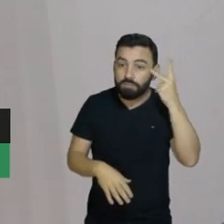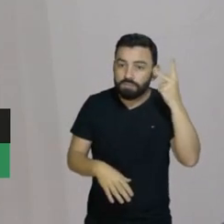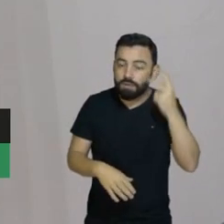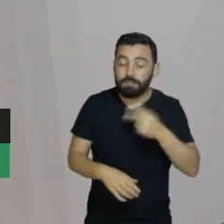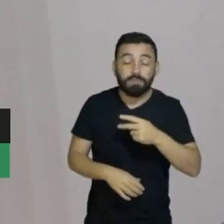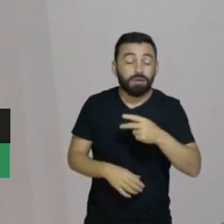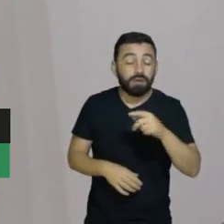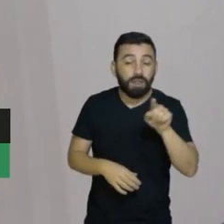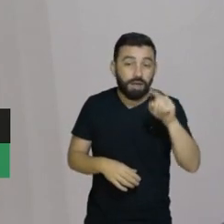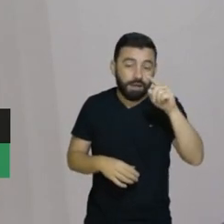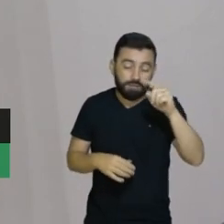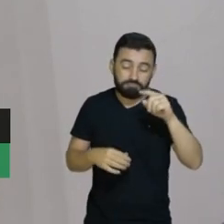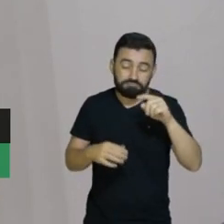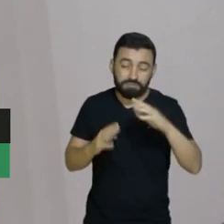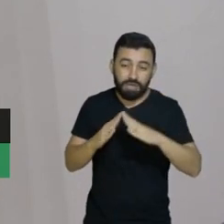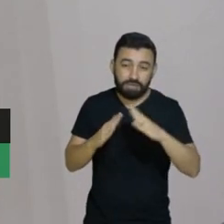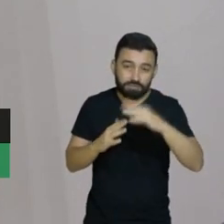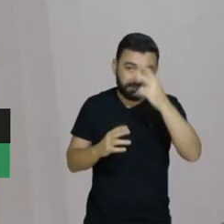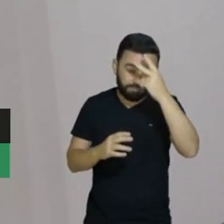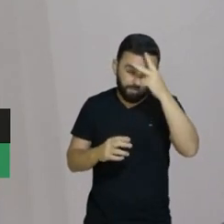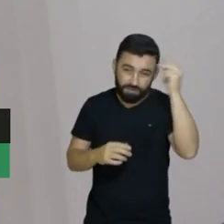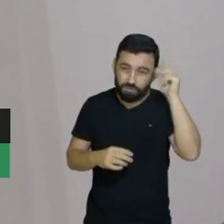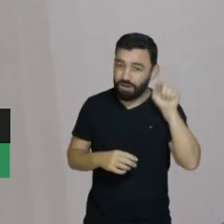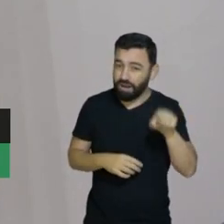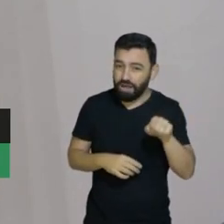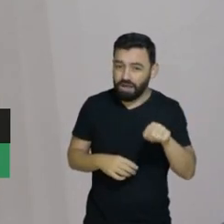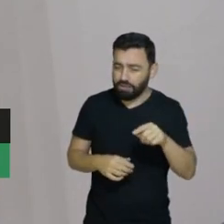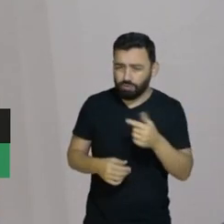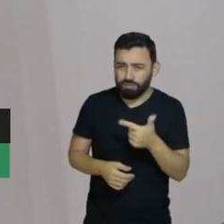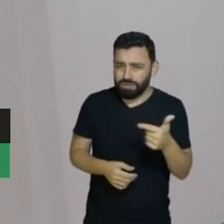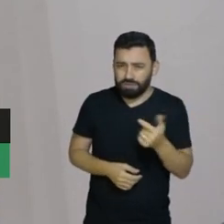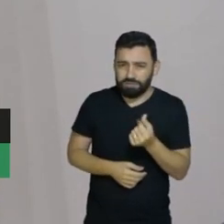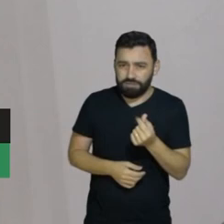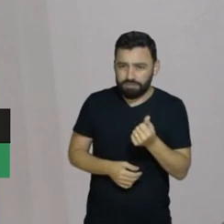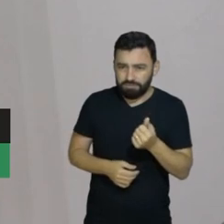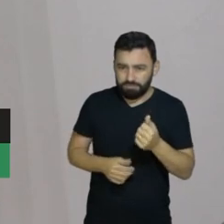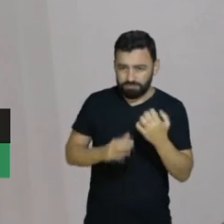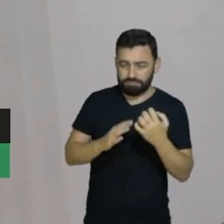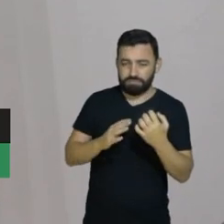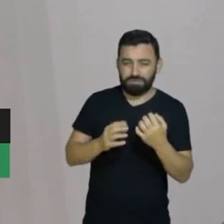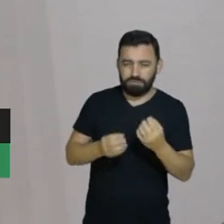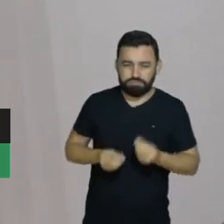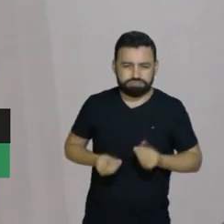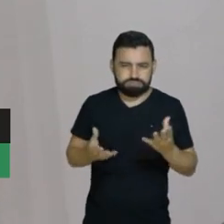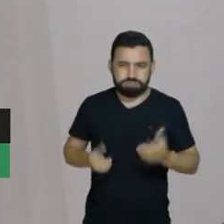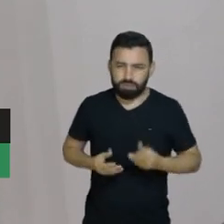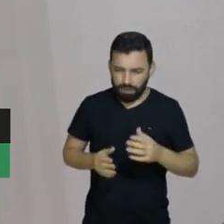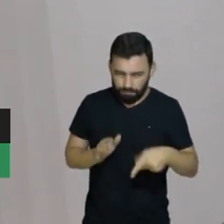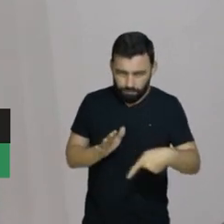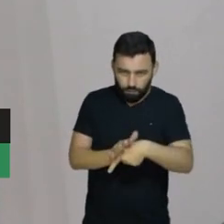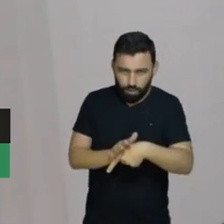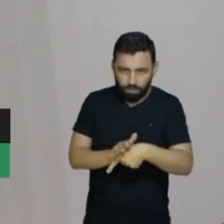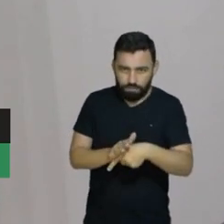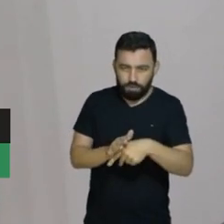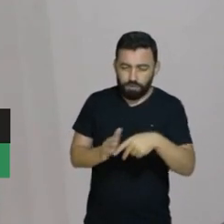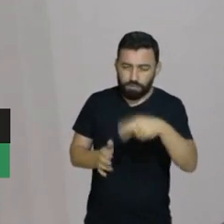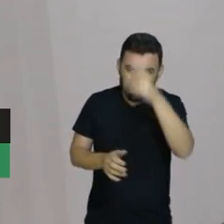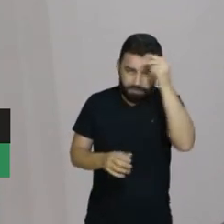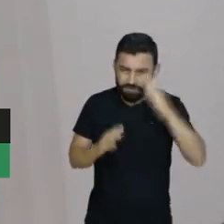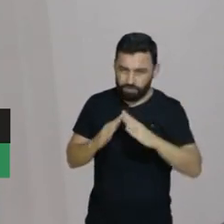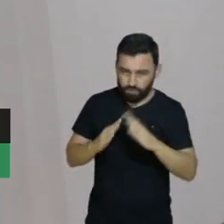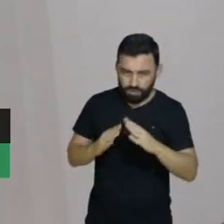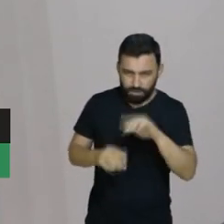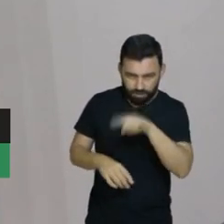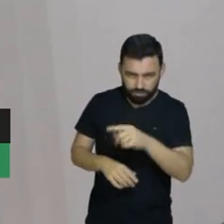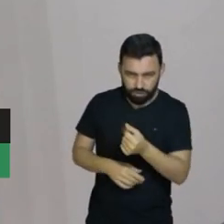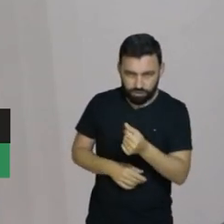Só que a Prefeitura de São Paulo não tem dinheiro, ela não produz bens, ela não é uma empresa. Então, o dinheiro não é da Prefeitura, o dinheiro é seu, o